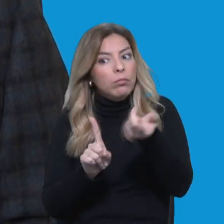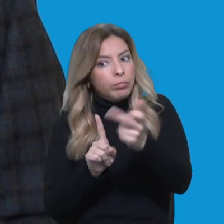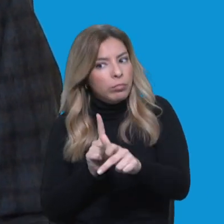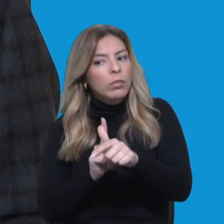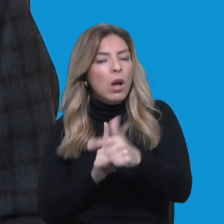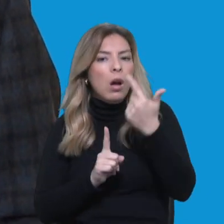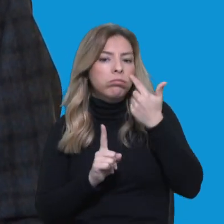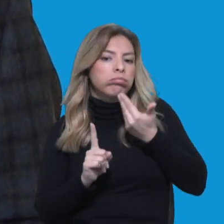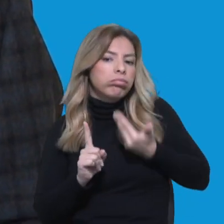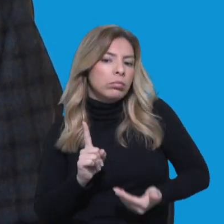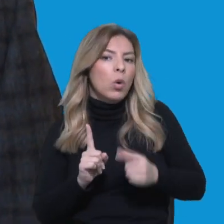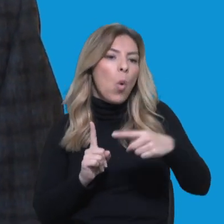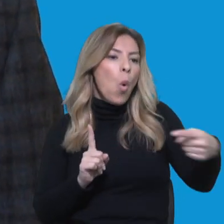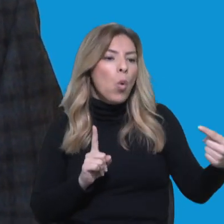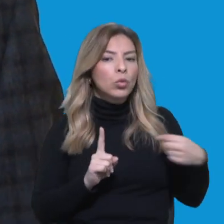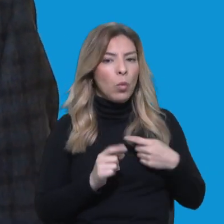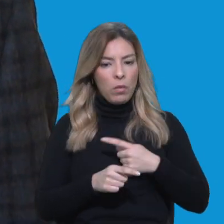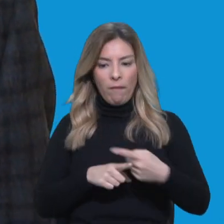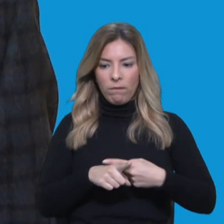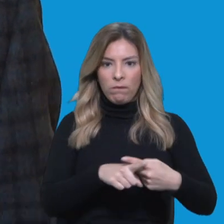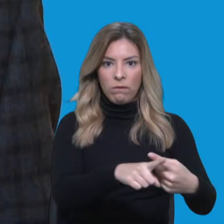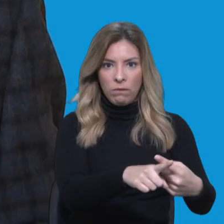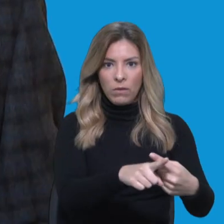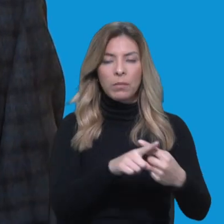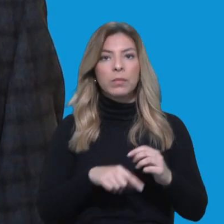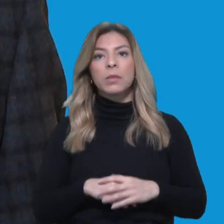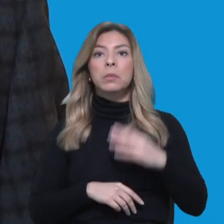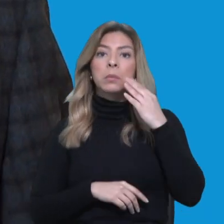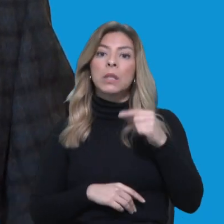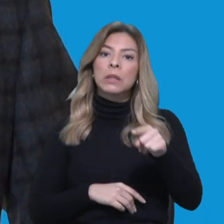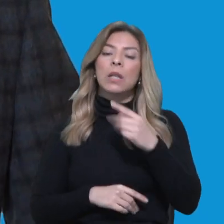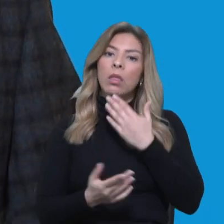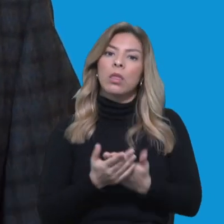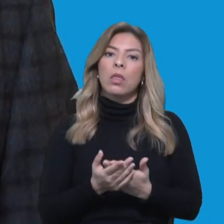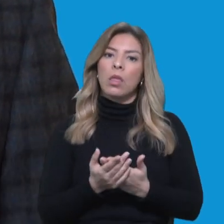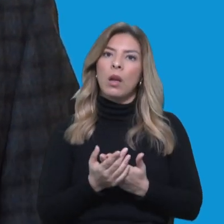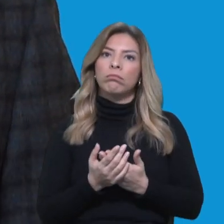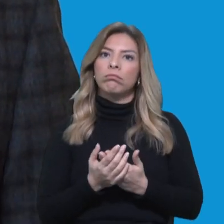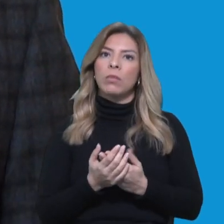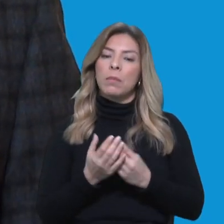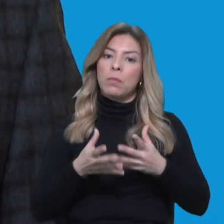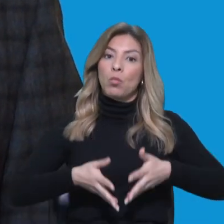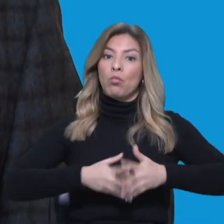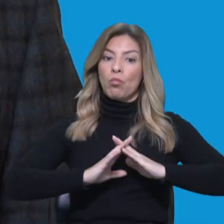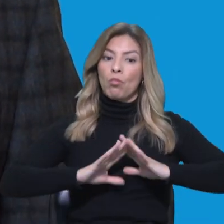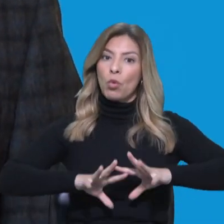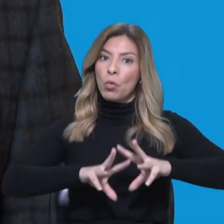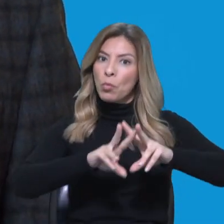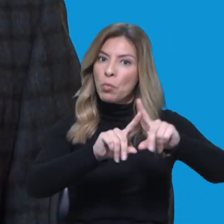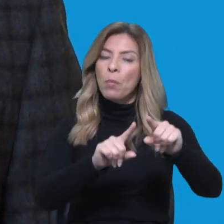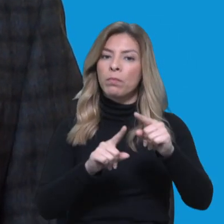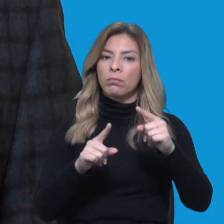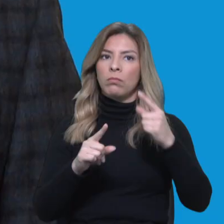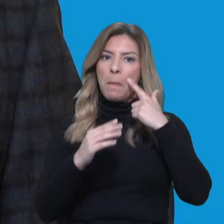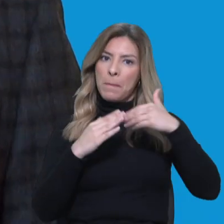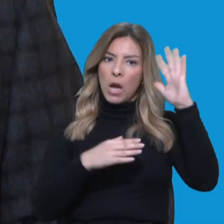experiência e o exemplo dos outros em nós motivam. Creio que assim também construímos uma esperança mais fraterna, mais comunitária